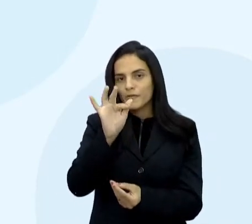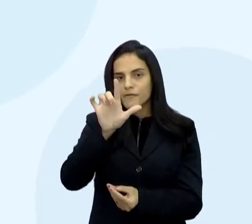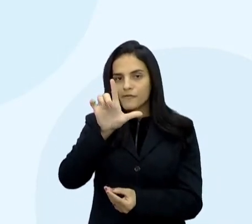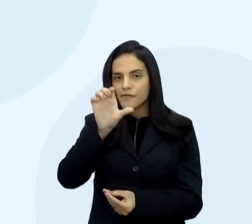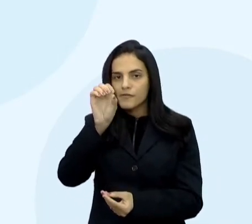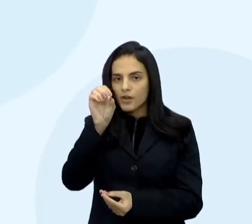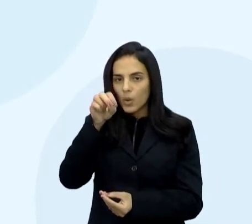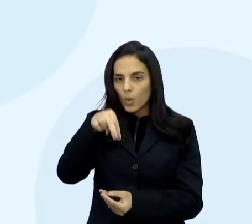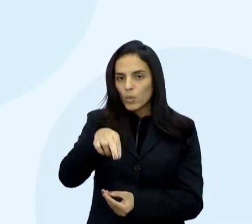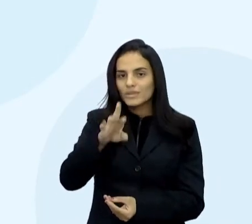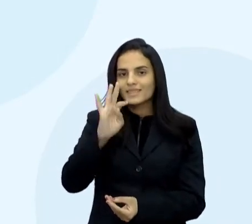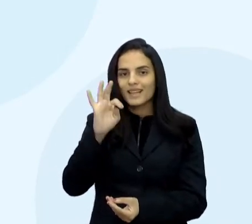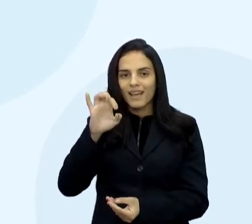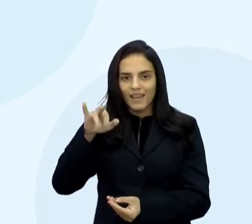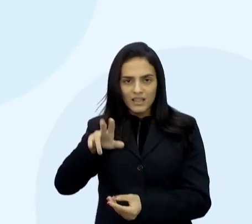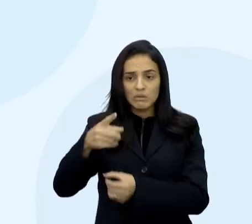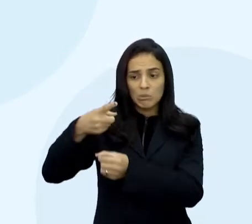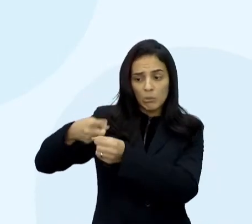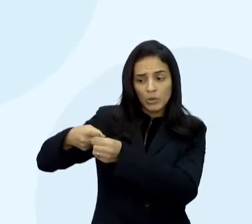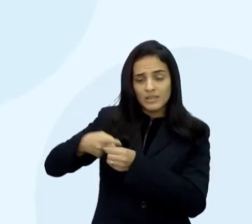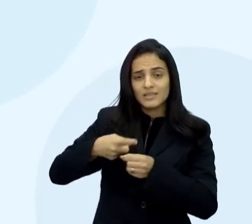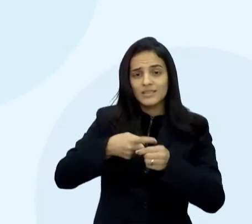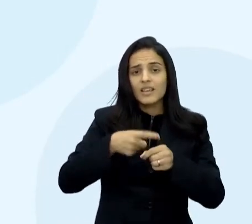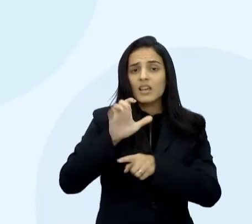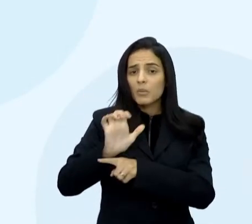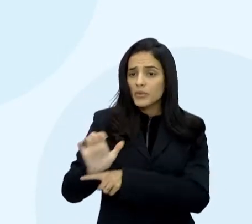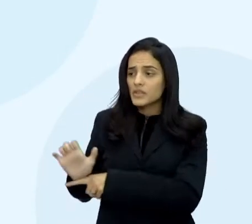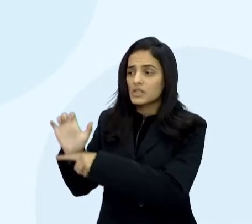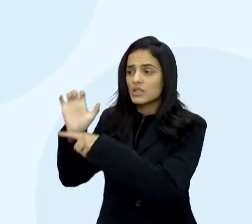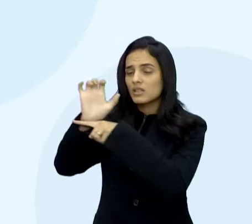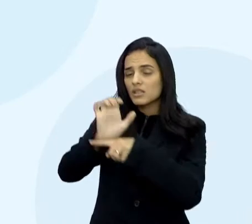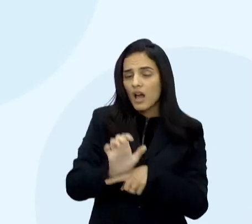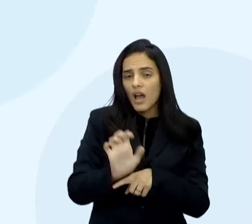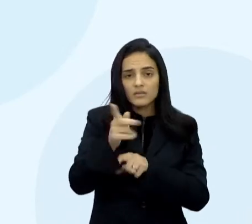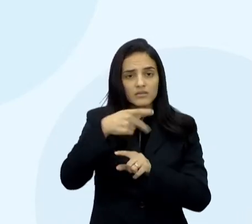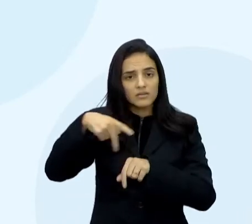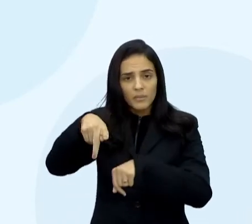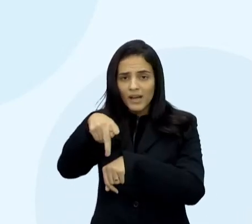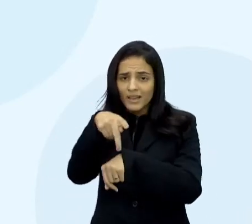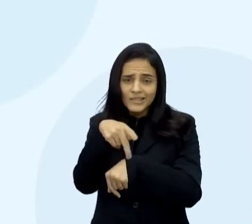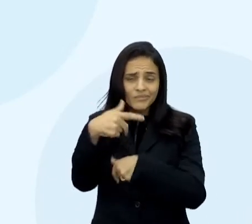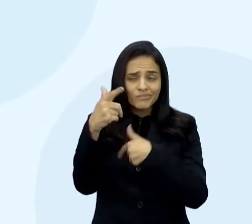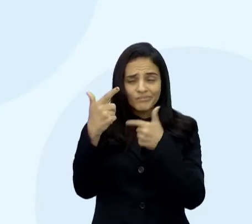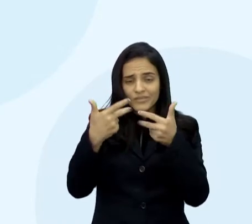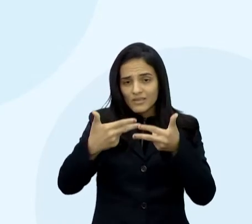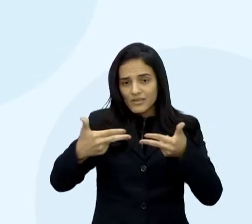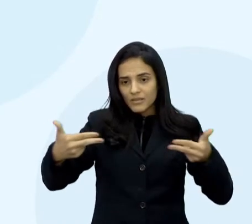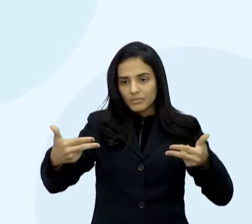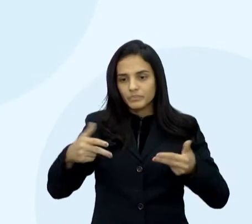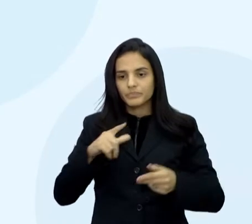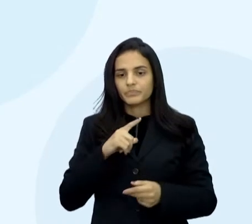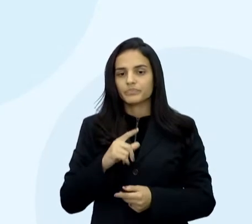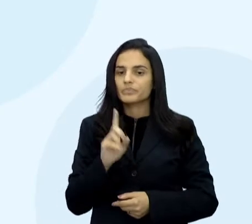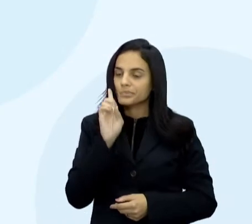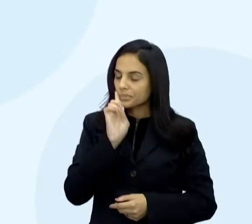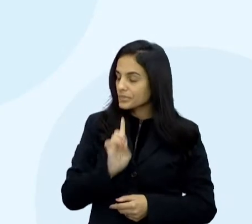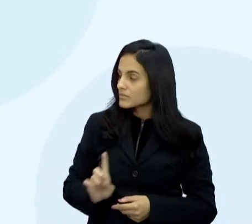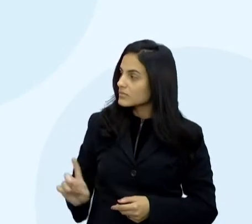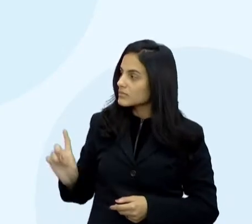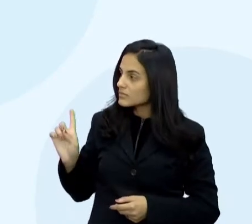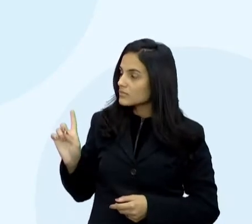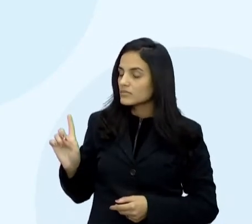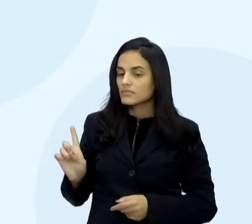fronteiras. Fronteiras nos municípios, nos estados, nos países e por aí vai. Vamos avançar um